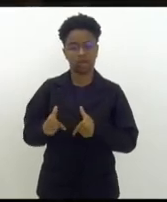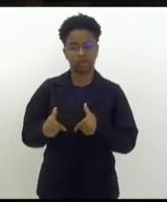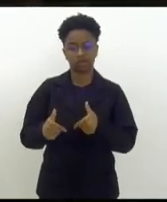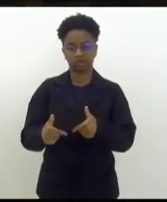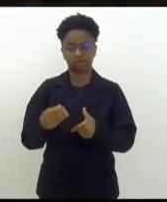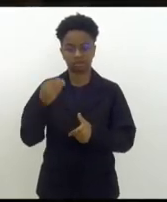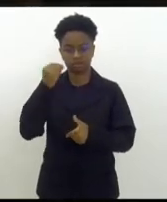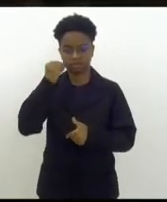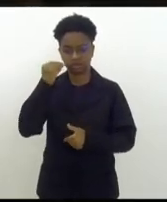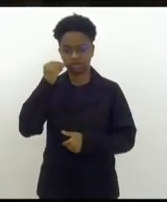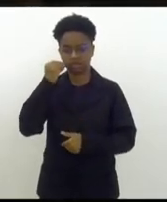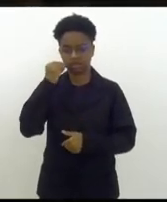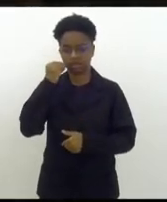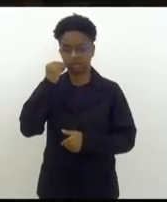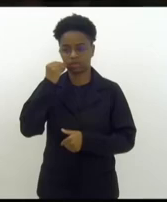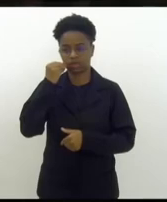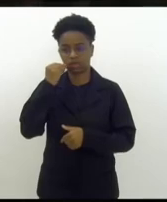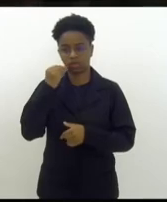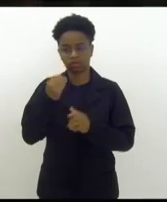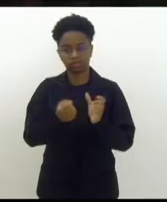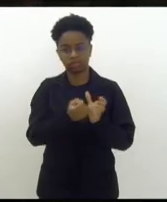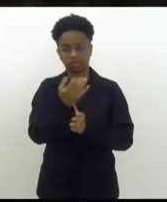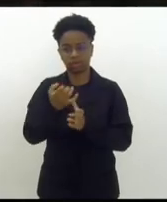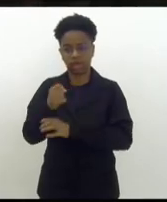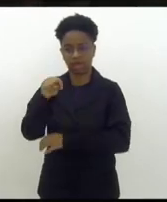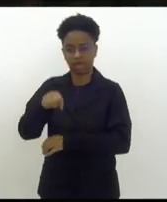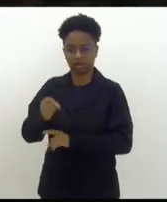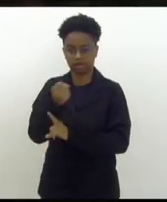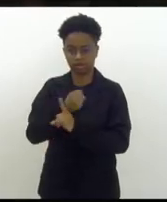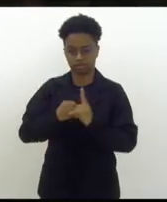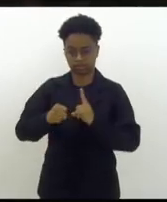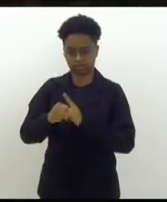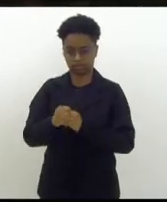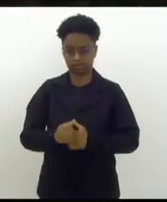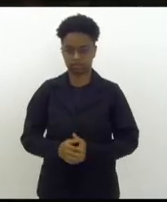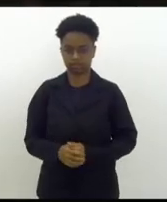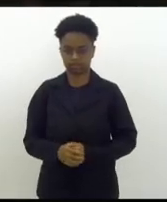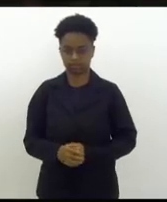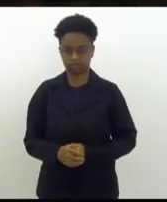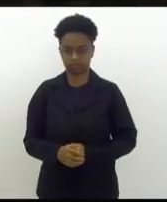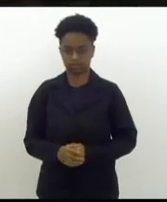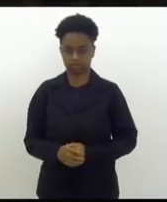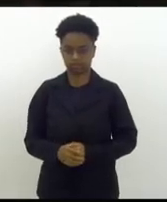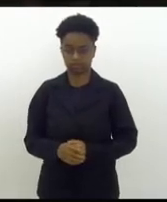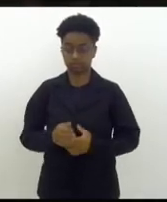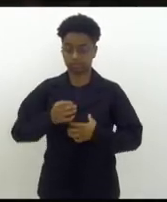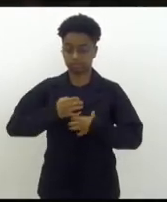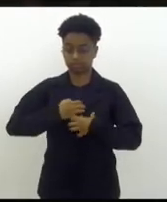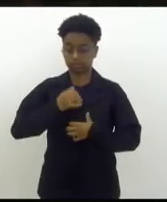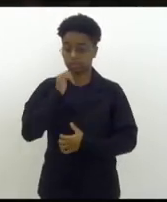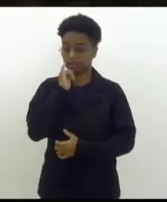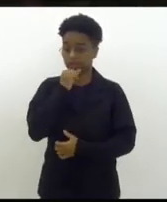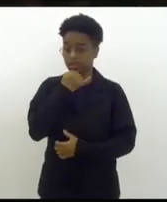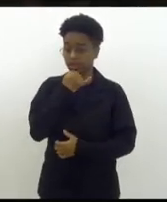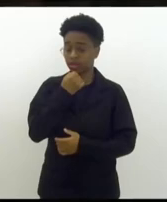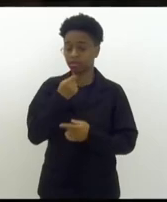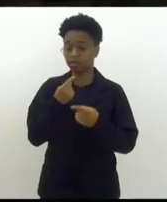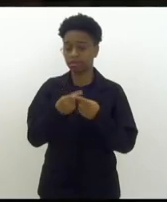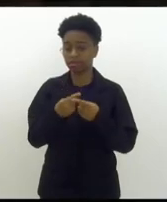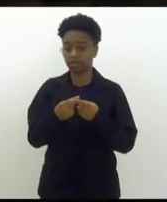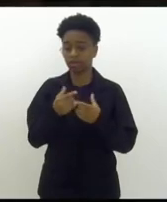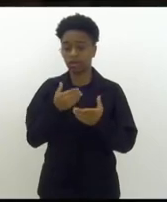queiram encaminhar na nossa sociedade ela estimável que qualquer